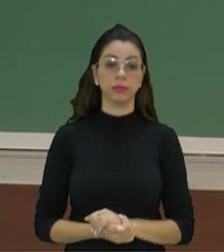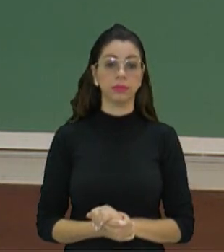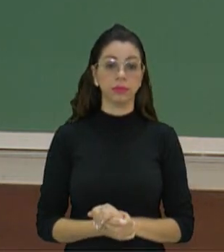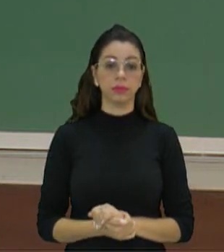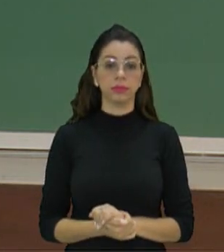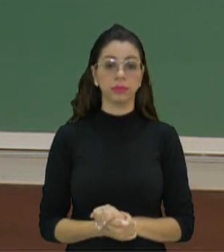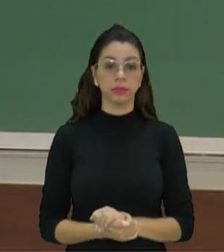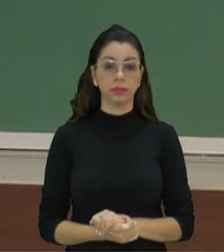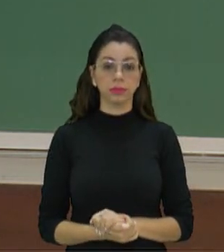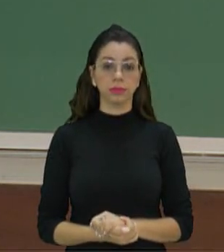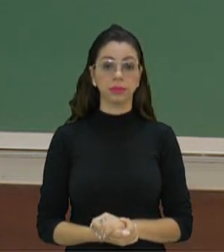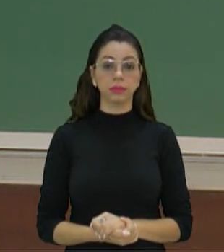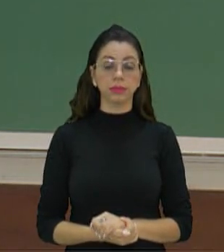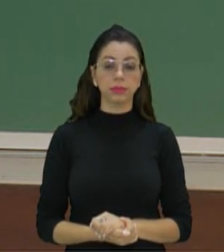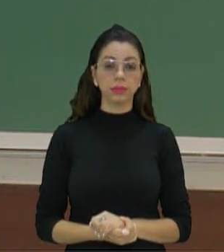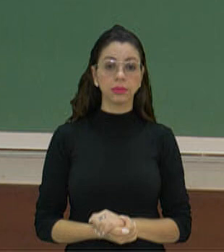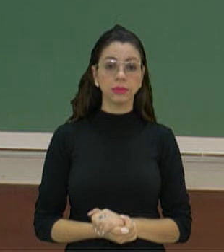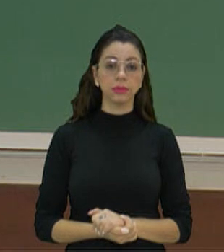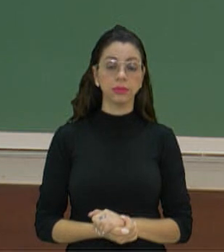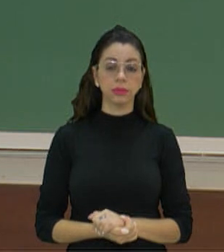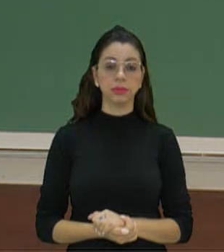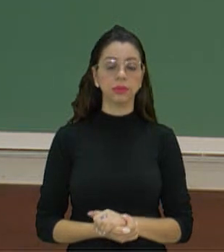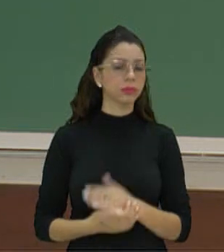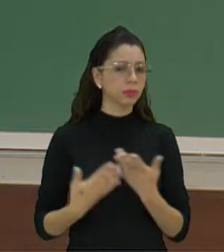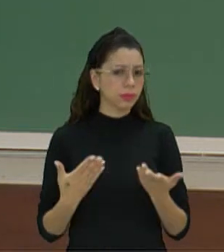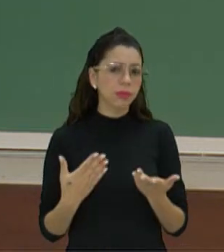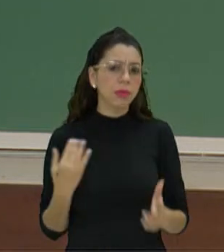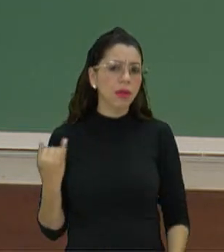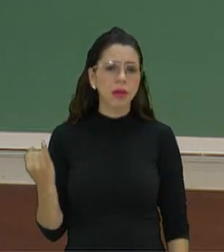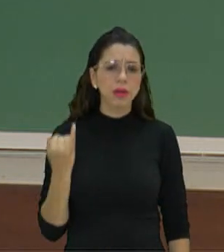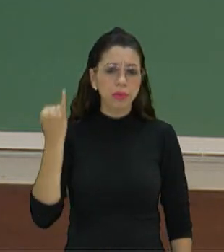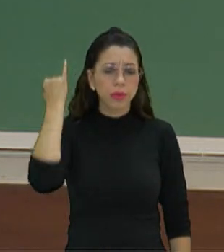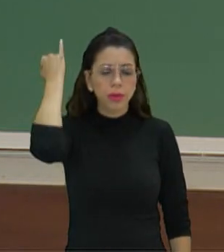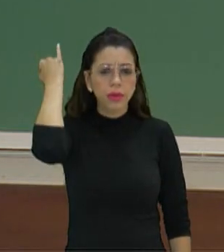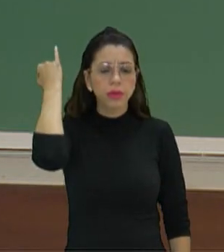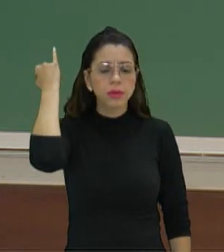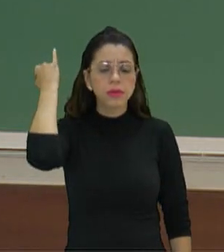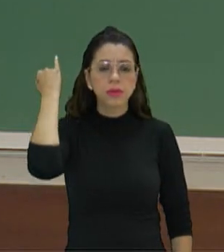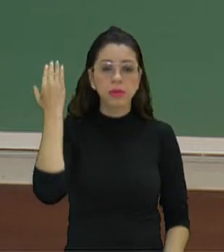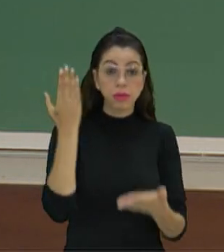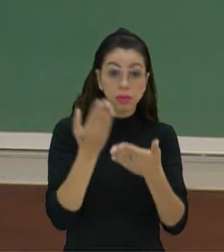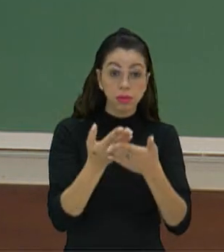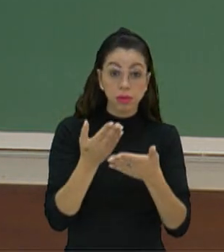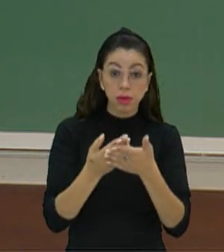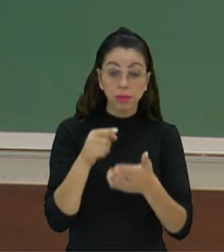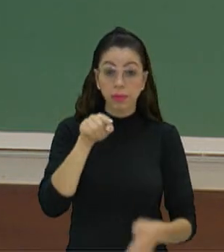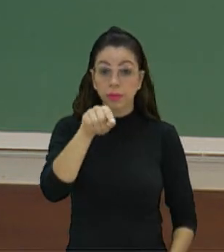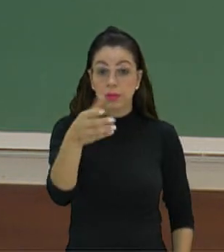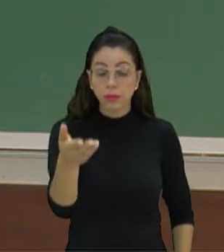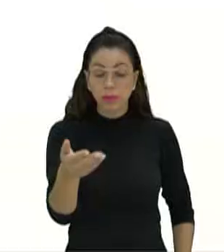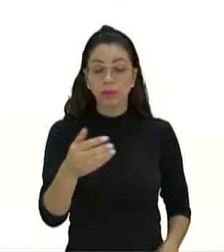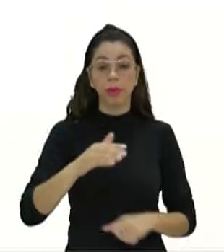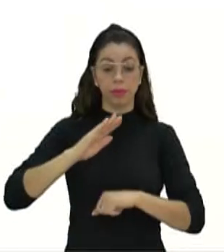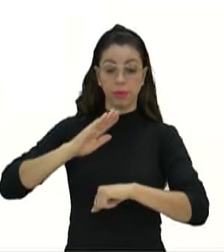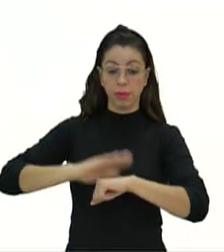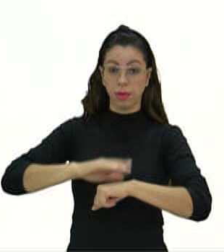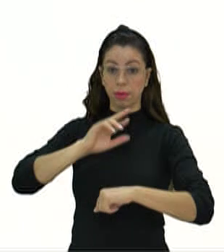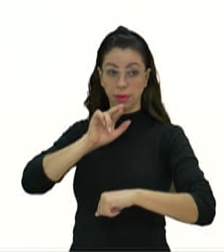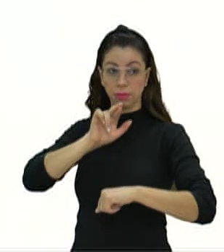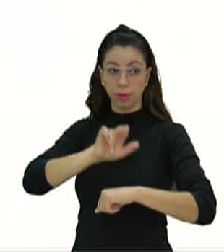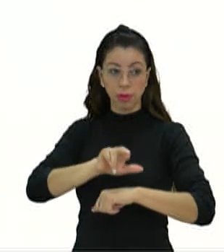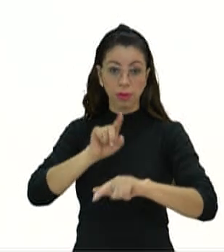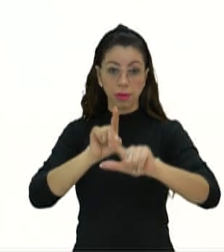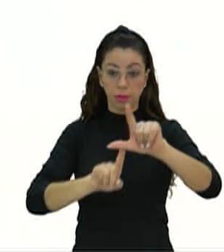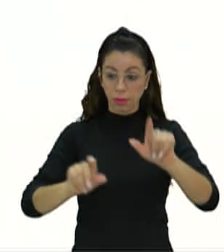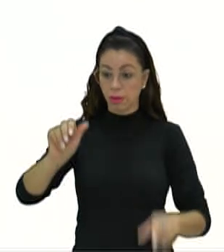is studying for you? Quão importante é estudar para você? Sendo eu respondendo isso daqui, eu colocaria letra